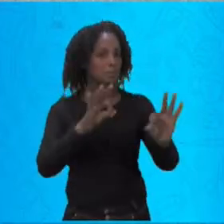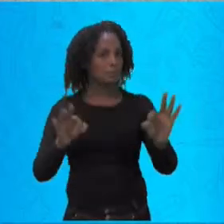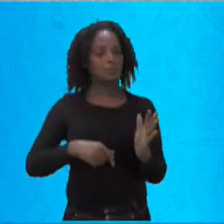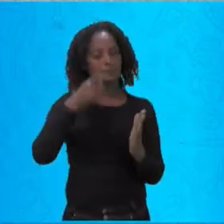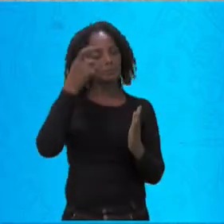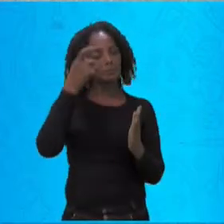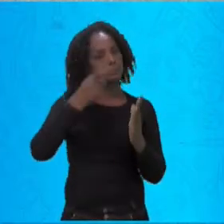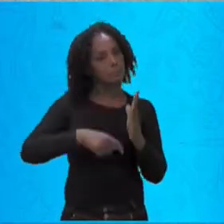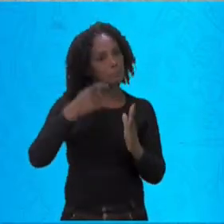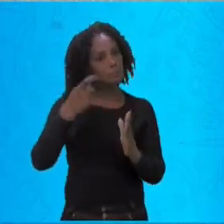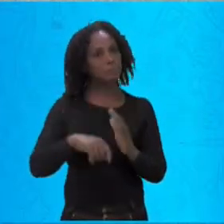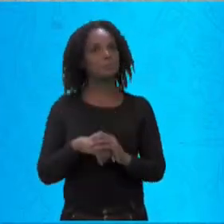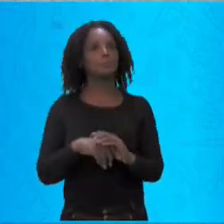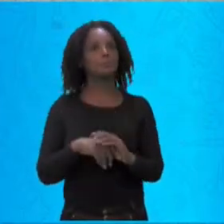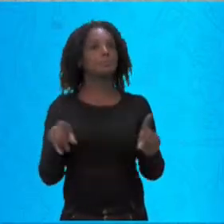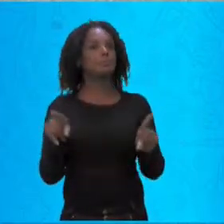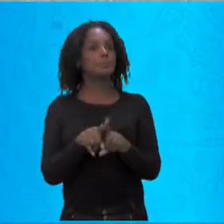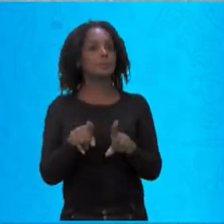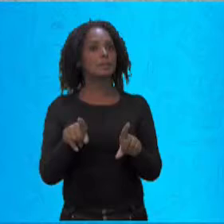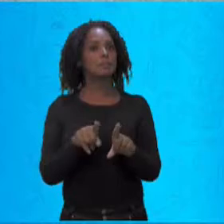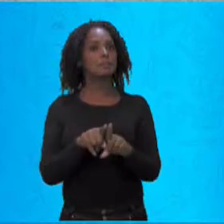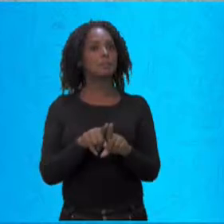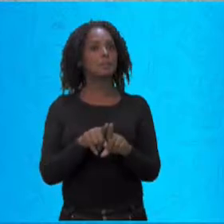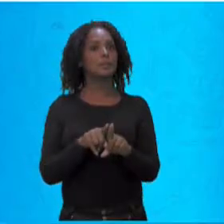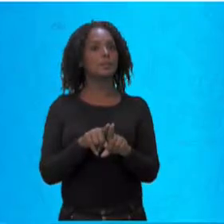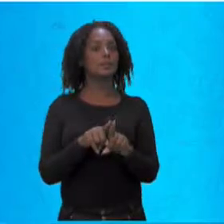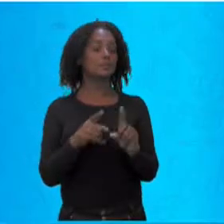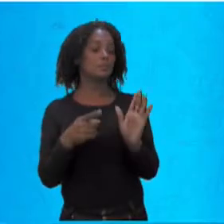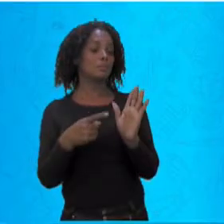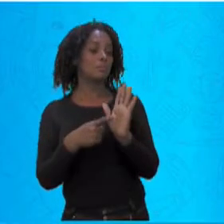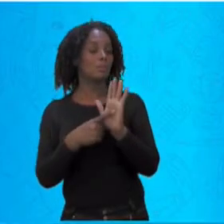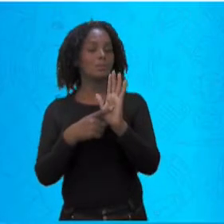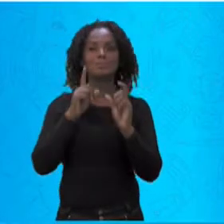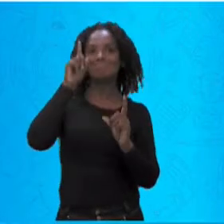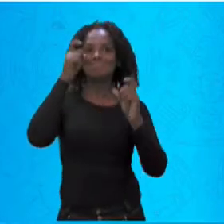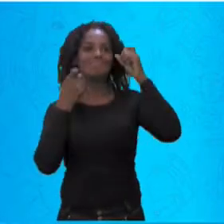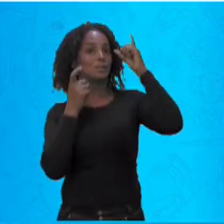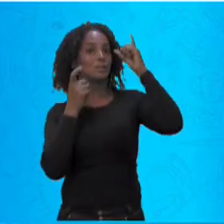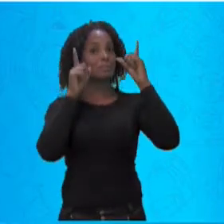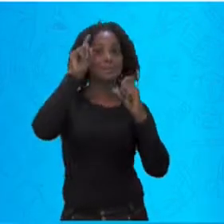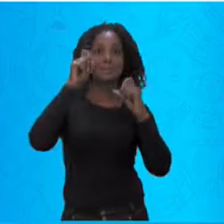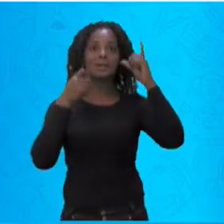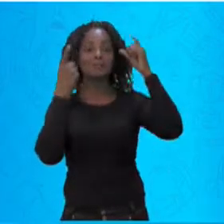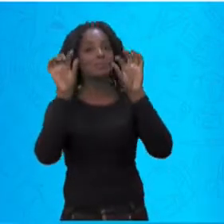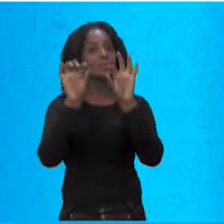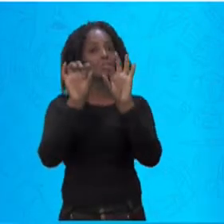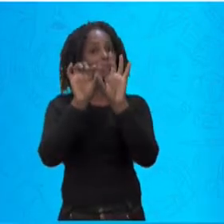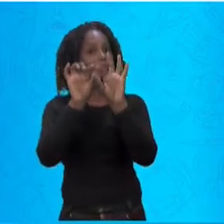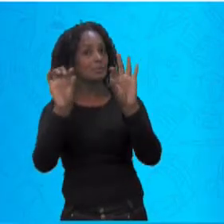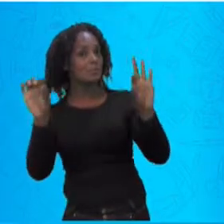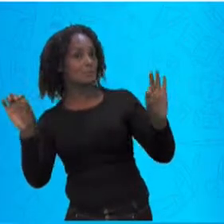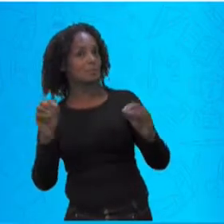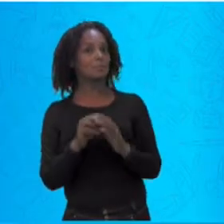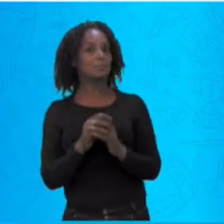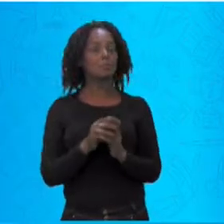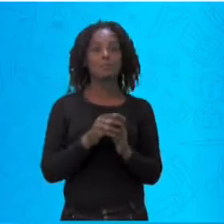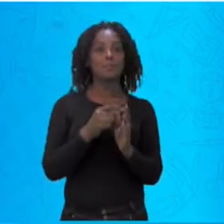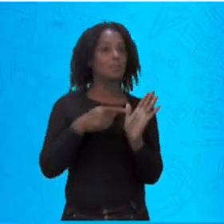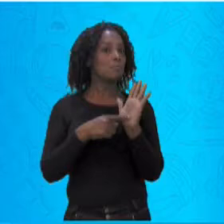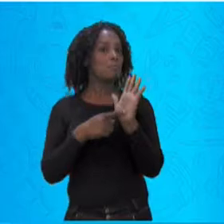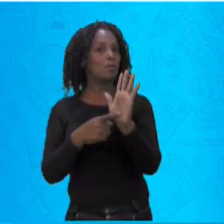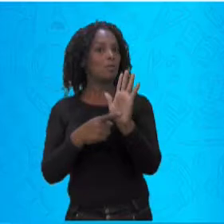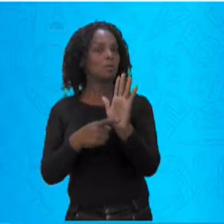organizar o texto. Também indicam a sua expressão em uma frase e